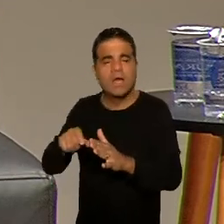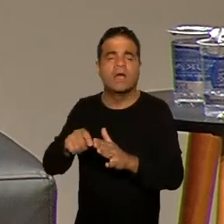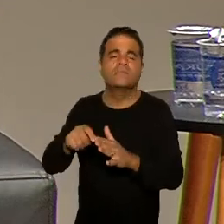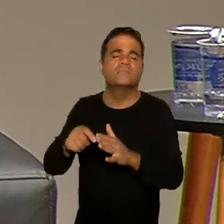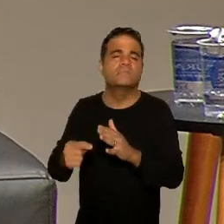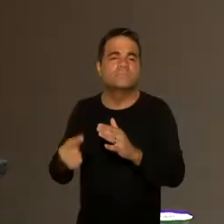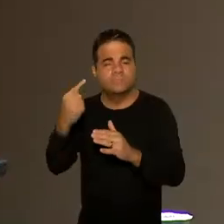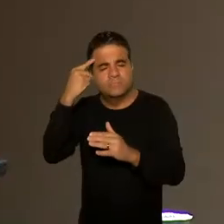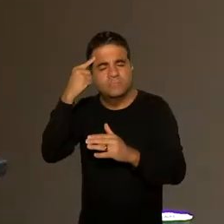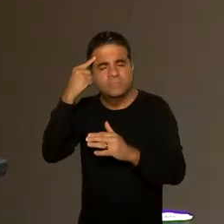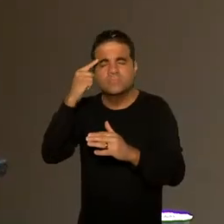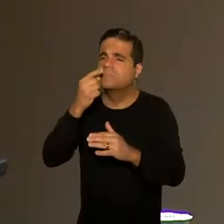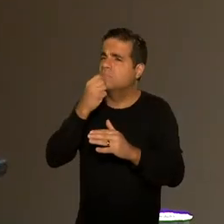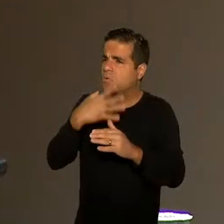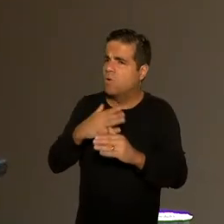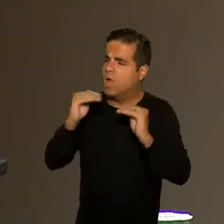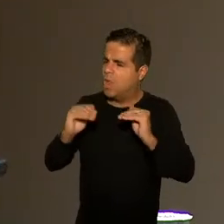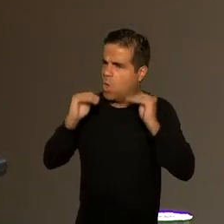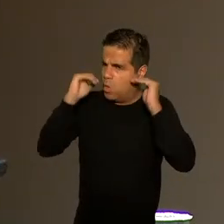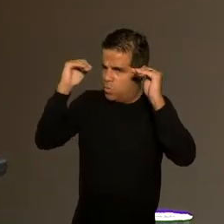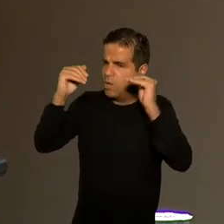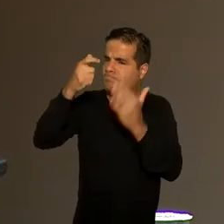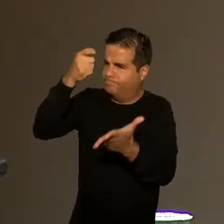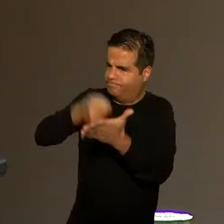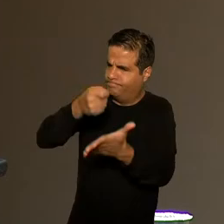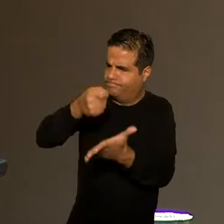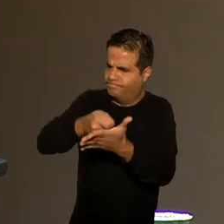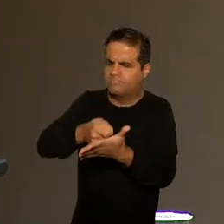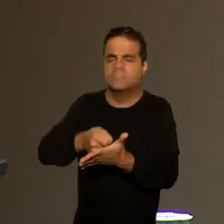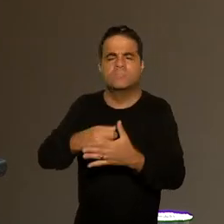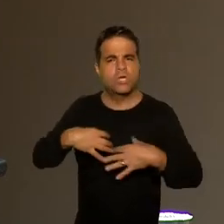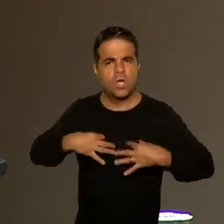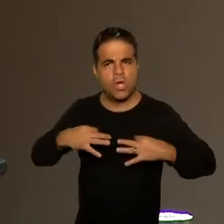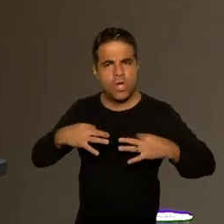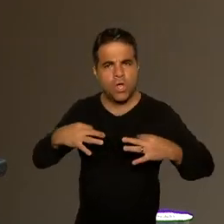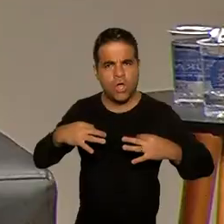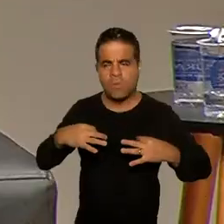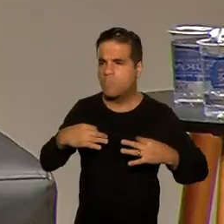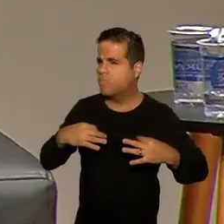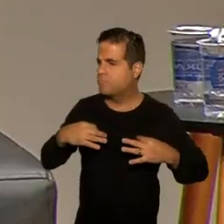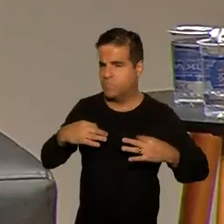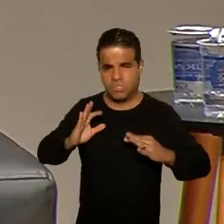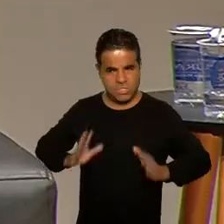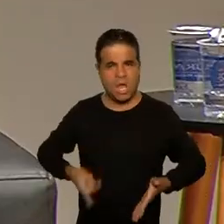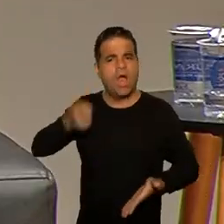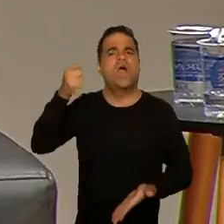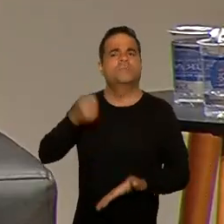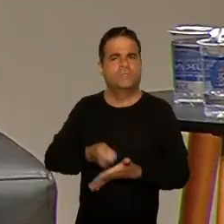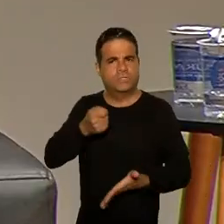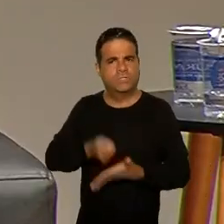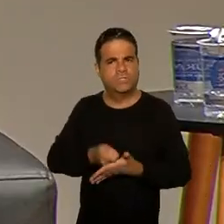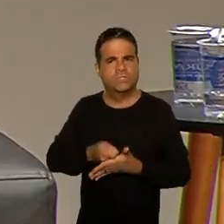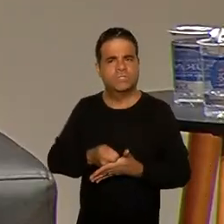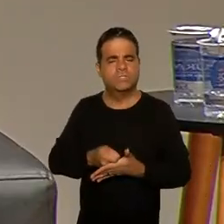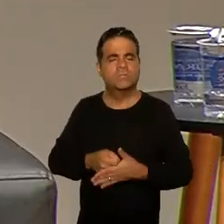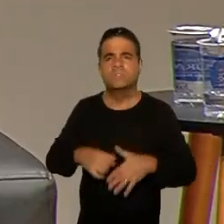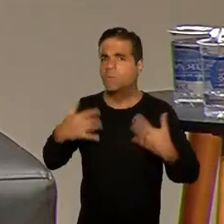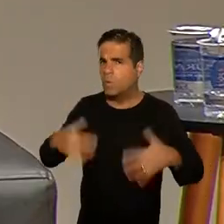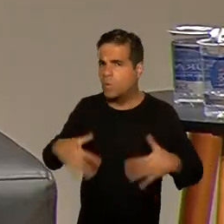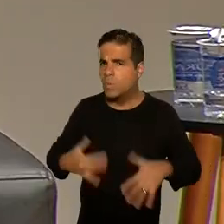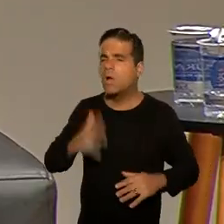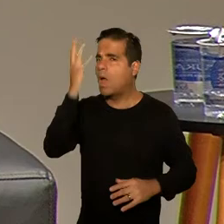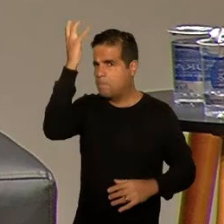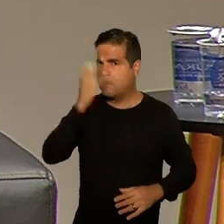e Talk e ela é muito autoritária Ela tá com uma roupa ali na muito rígida ela é muito